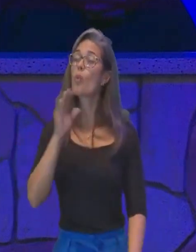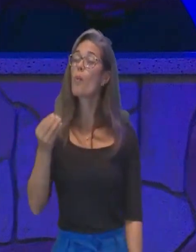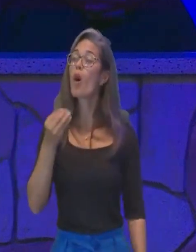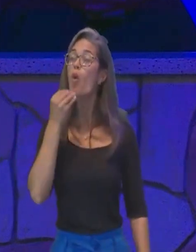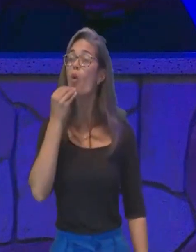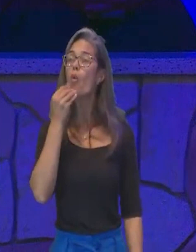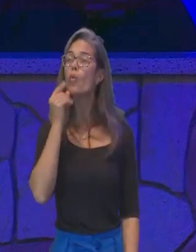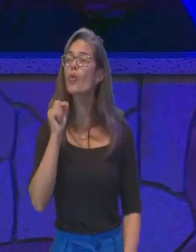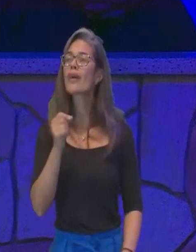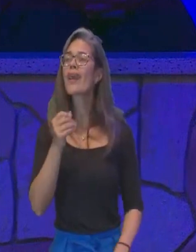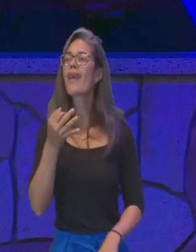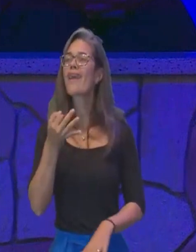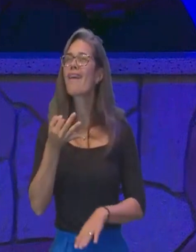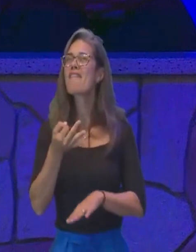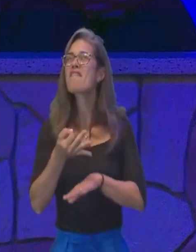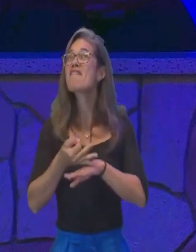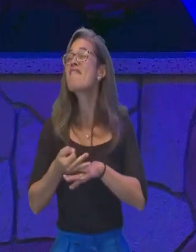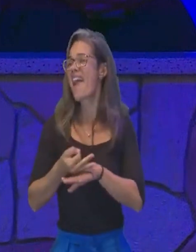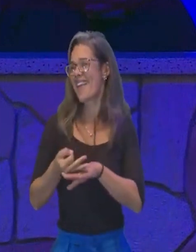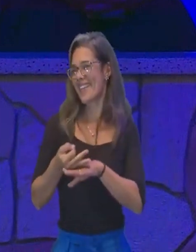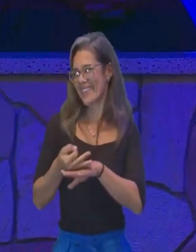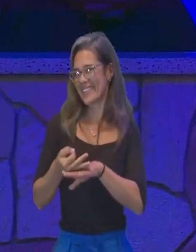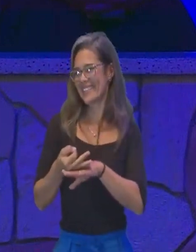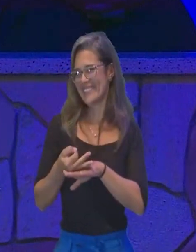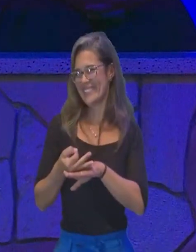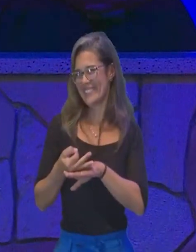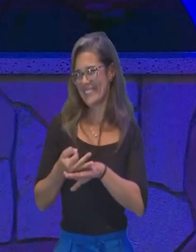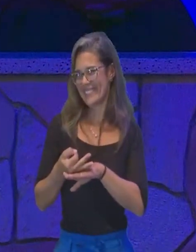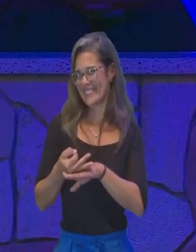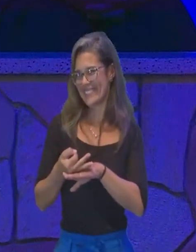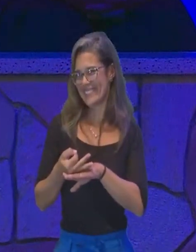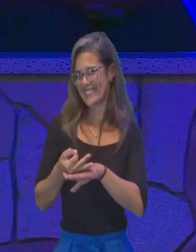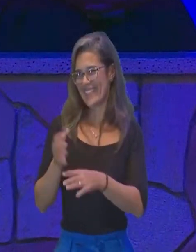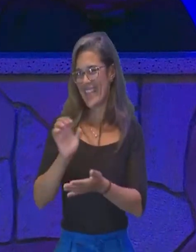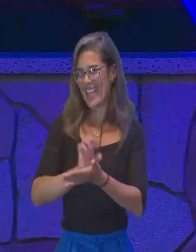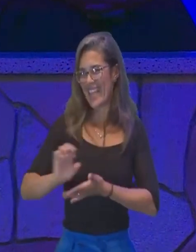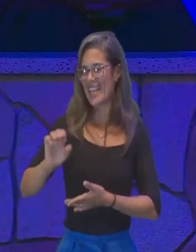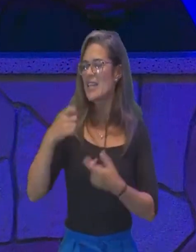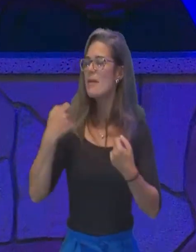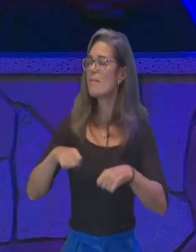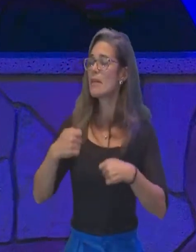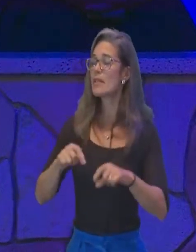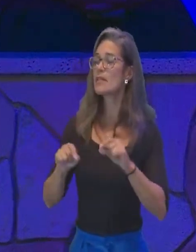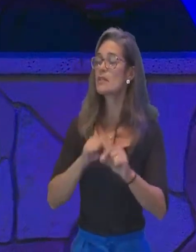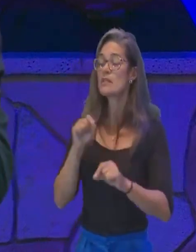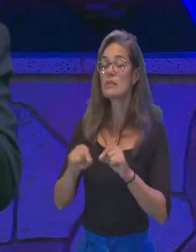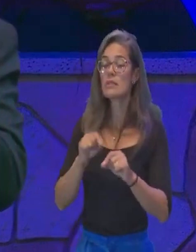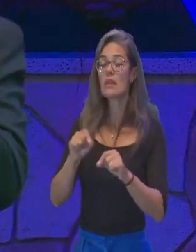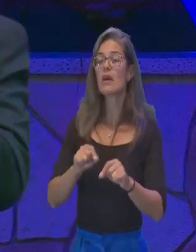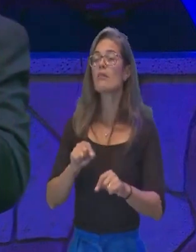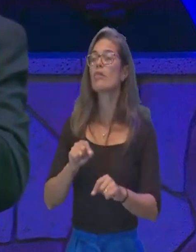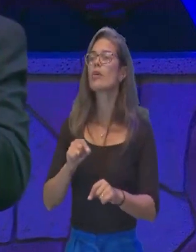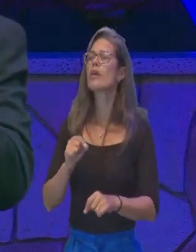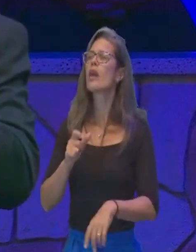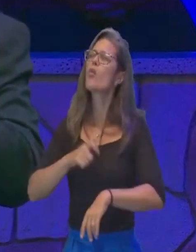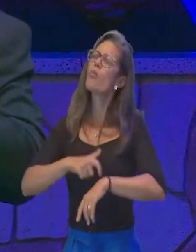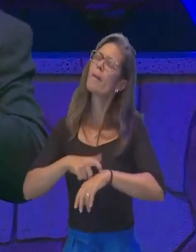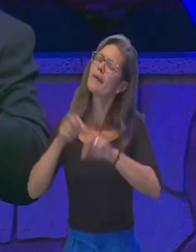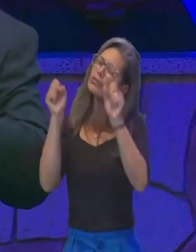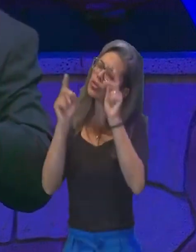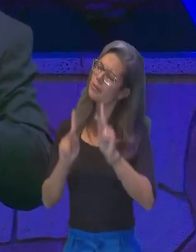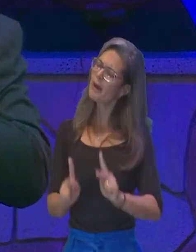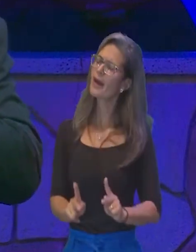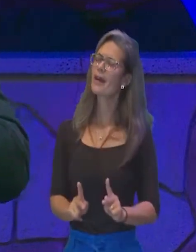férias forçadas. Elias precisava sair do cenário para fora dele, de fora deste cenário,